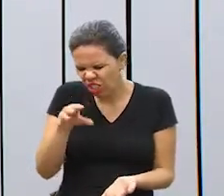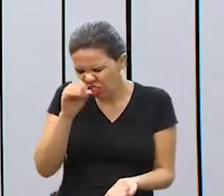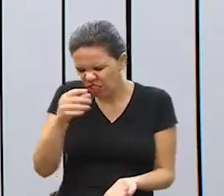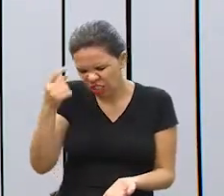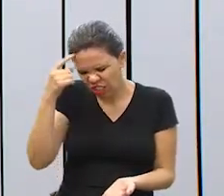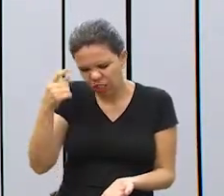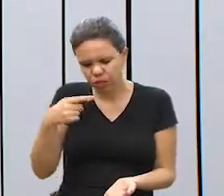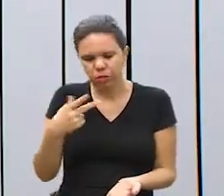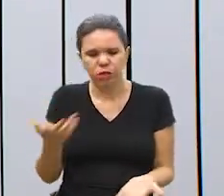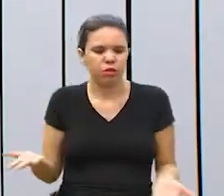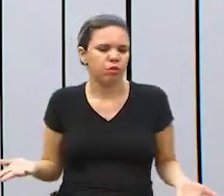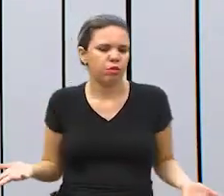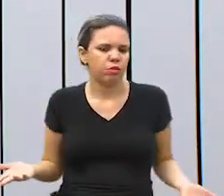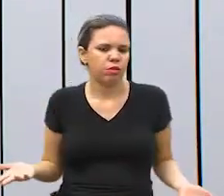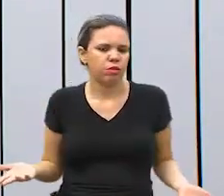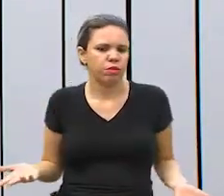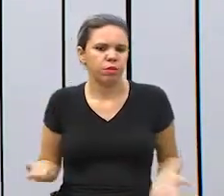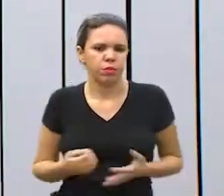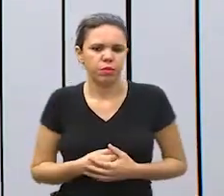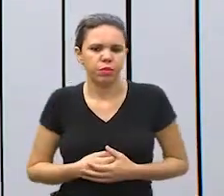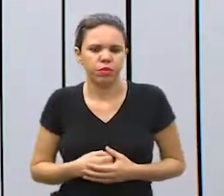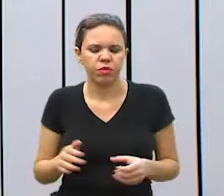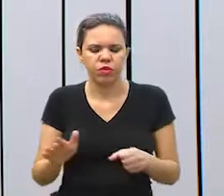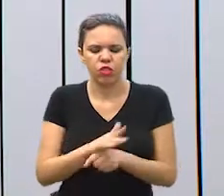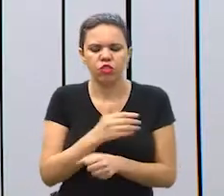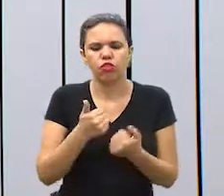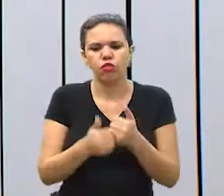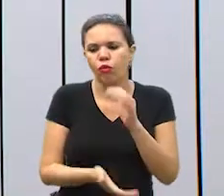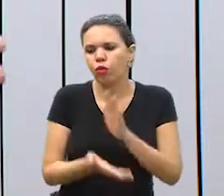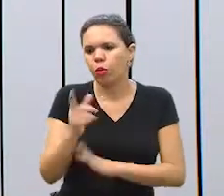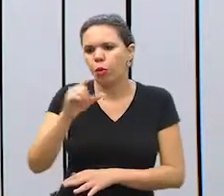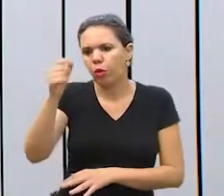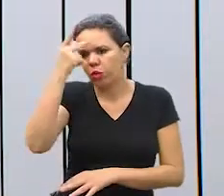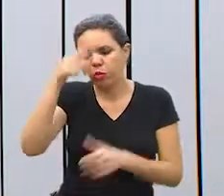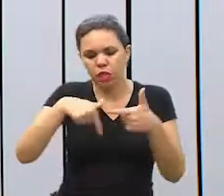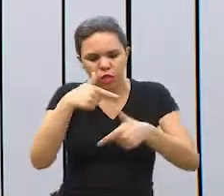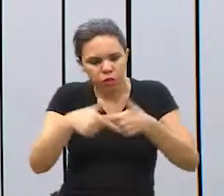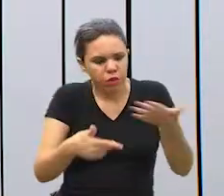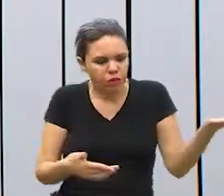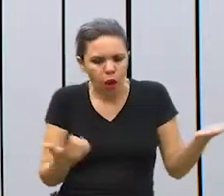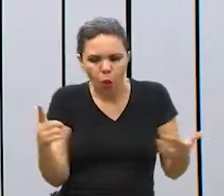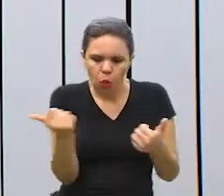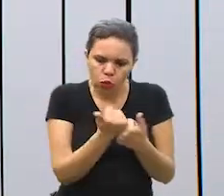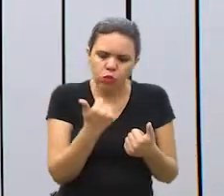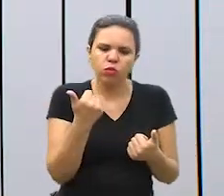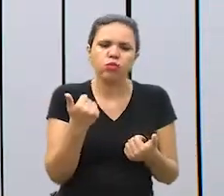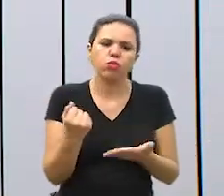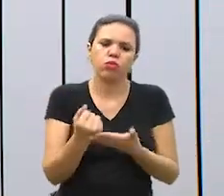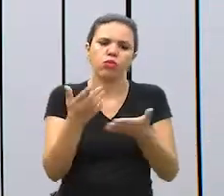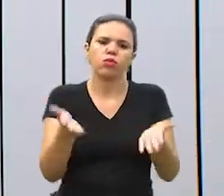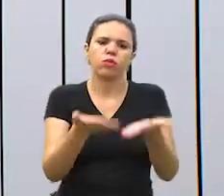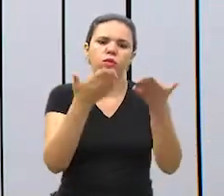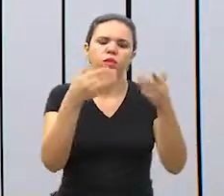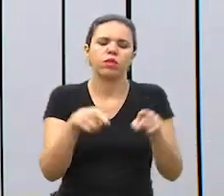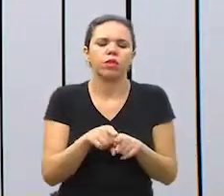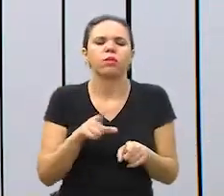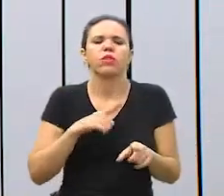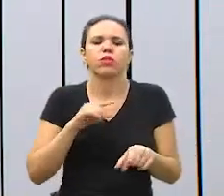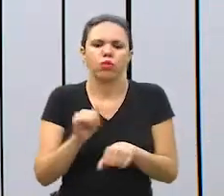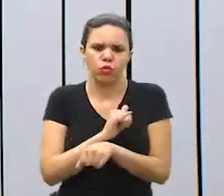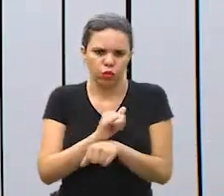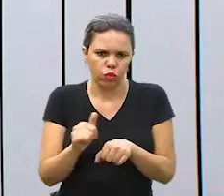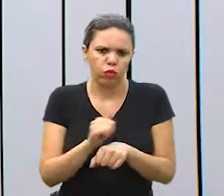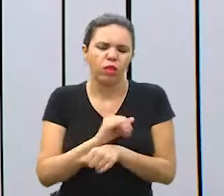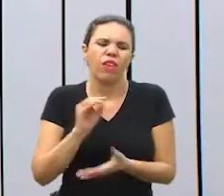cabeça dos outros, entendeu? Encheu aquele ônibus, vai embora, o povo precisa trabalhar, entendeu? Nós temos